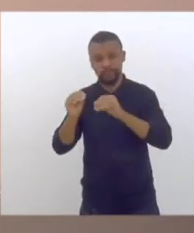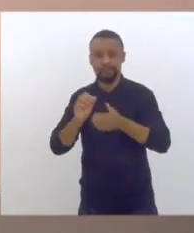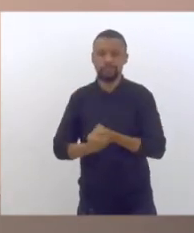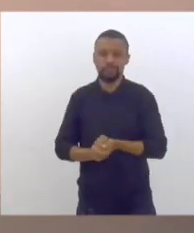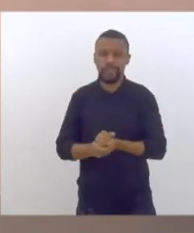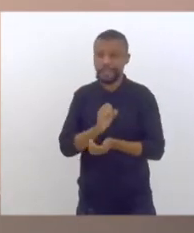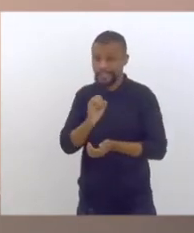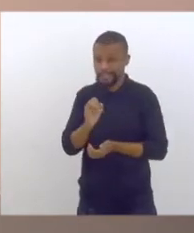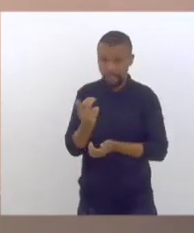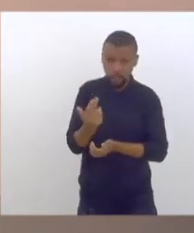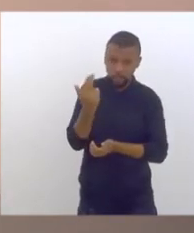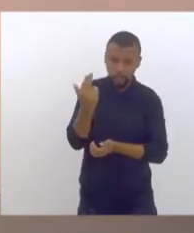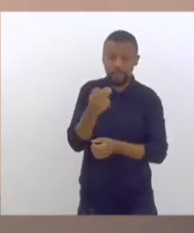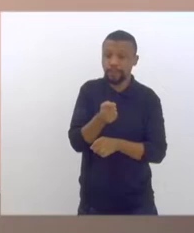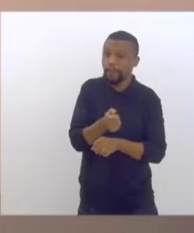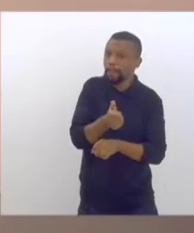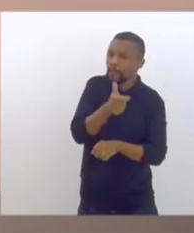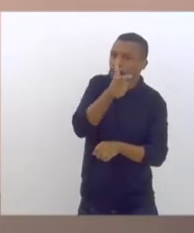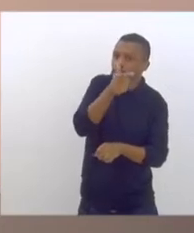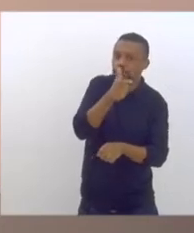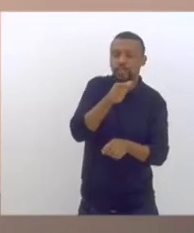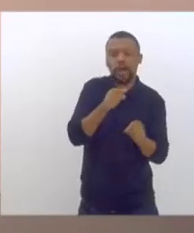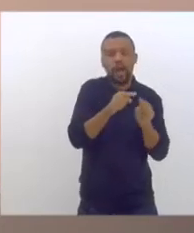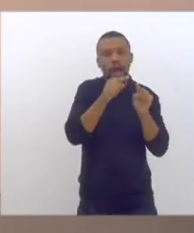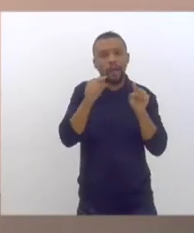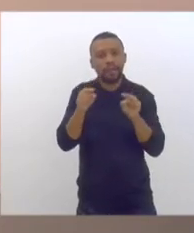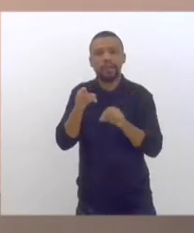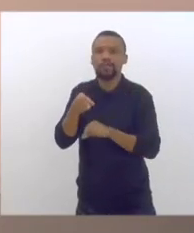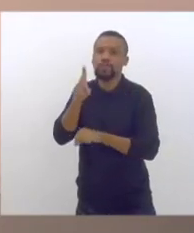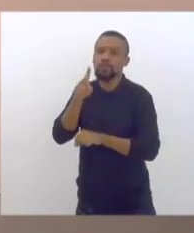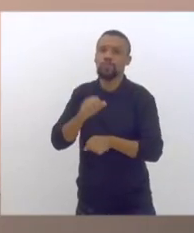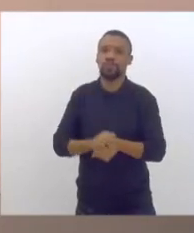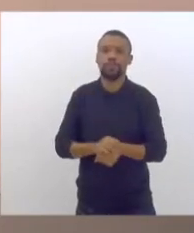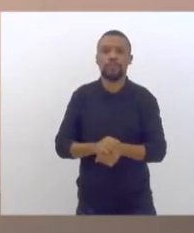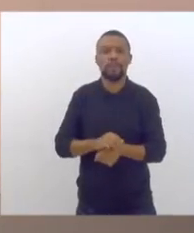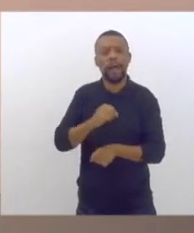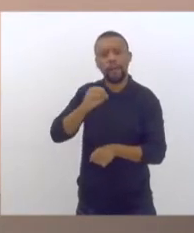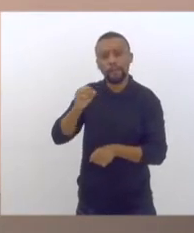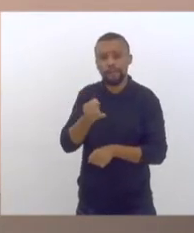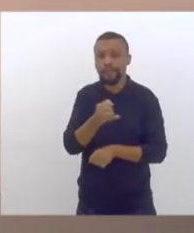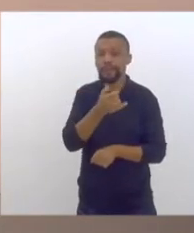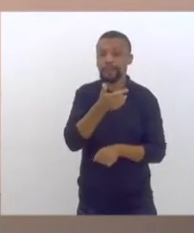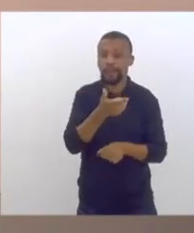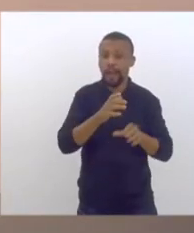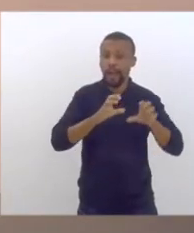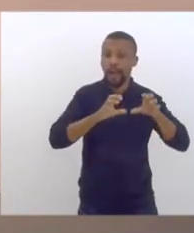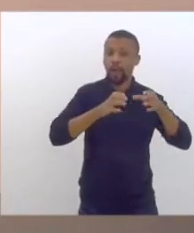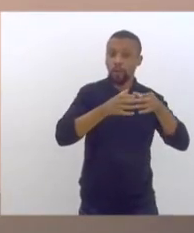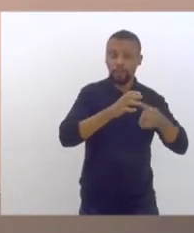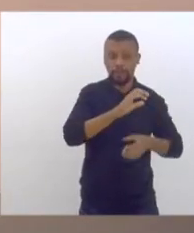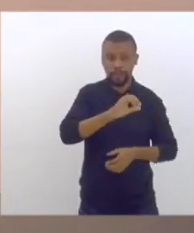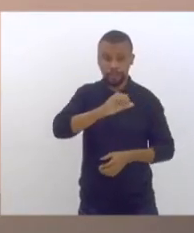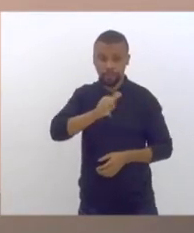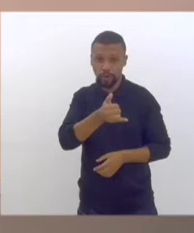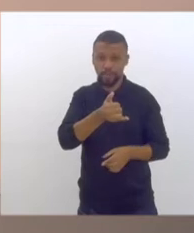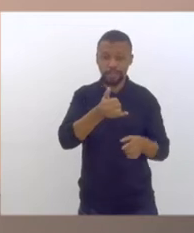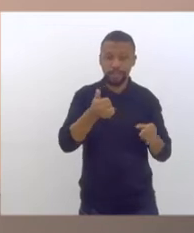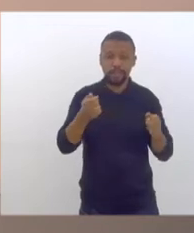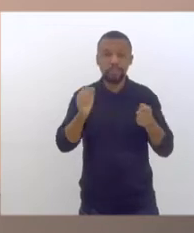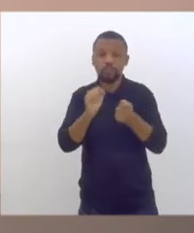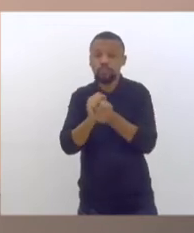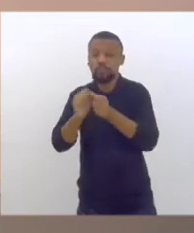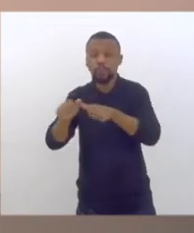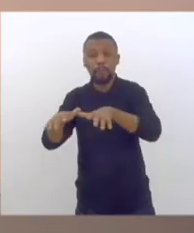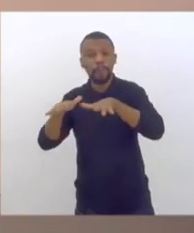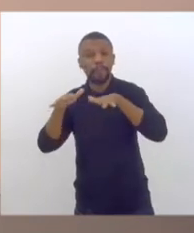as duas enfim pra emendar a ccj Com o plenário e eu acho eu acho até